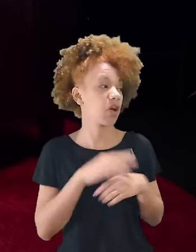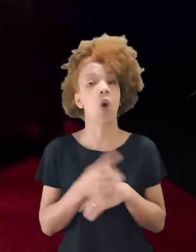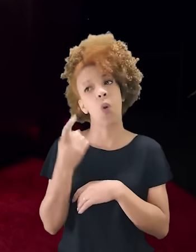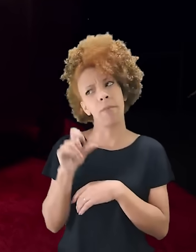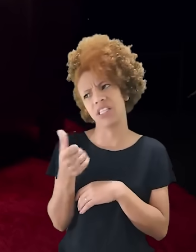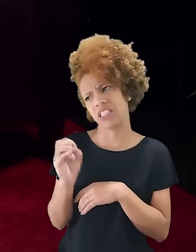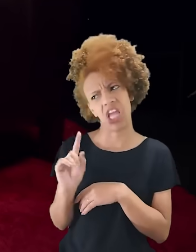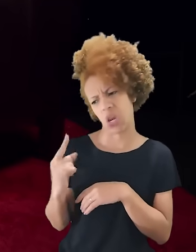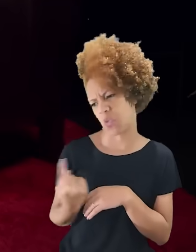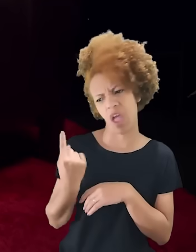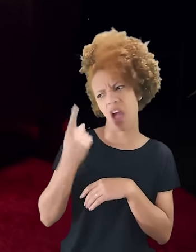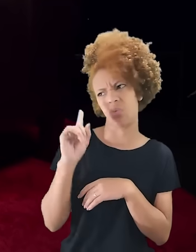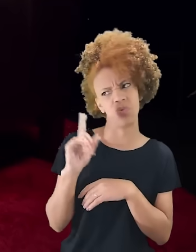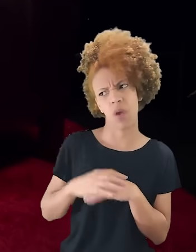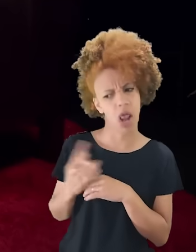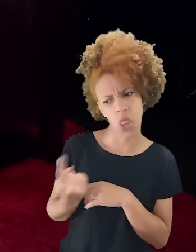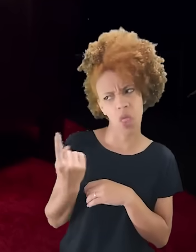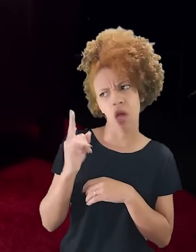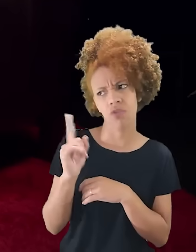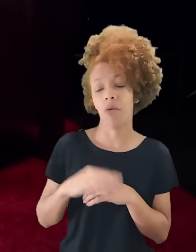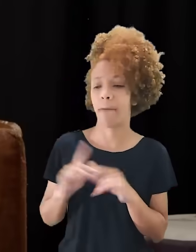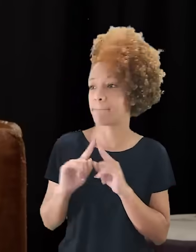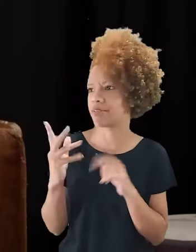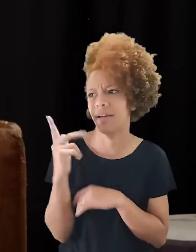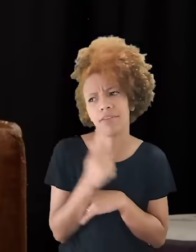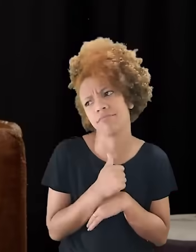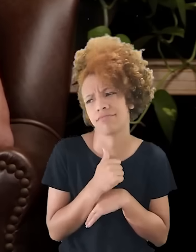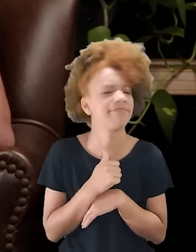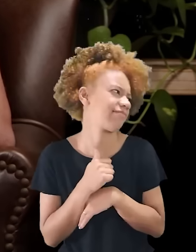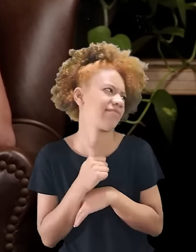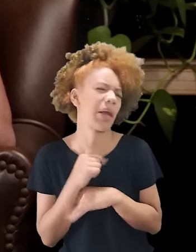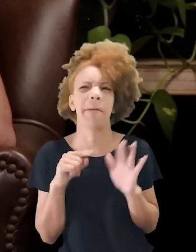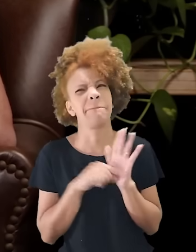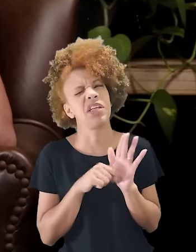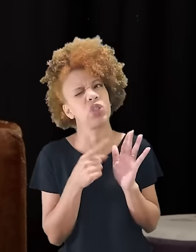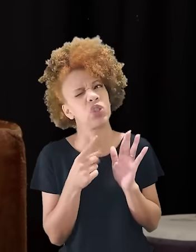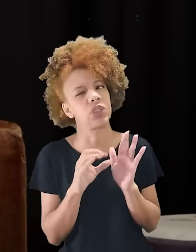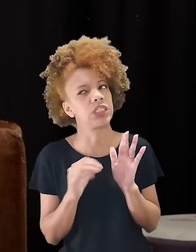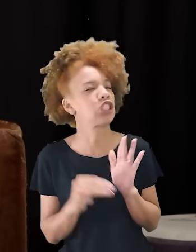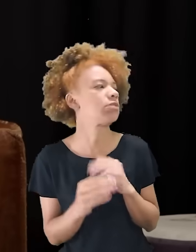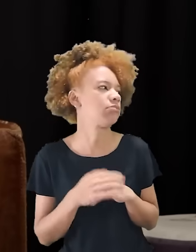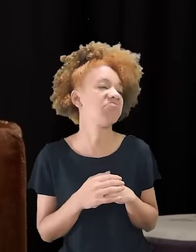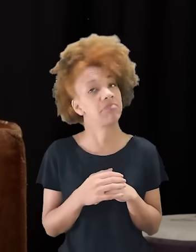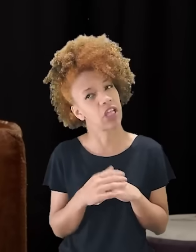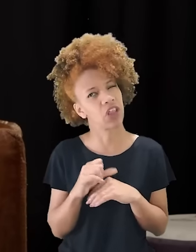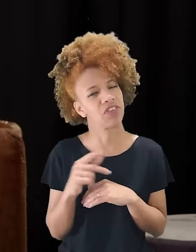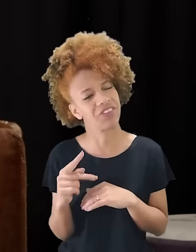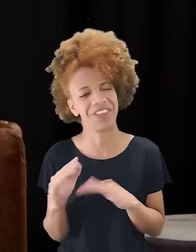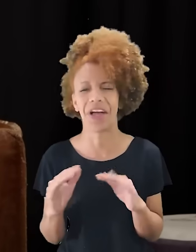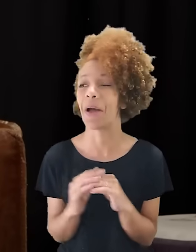1,68 ele não é ele não é mas ele é lindo pênis 12 cm 92 duvido que tem